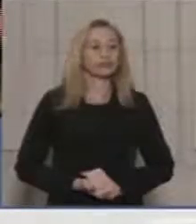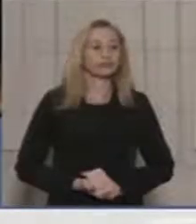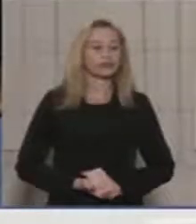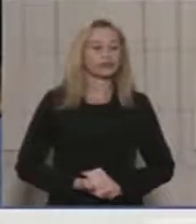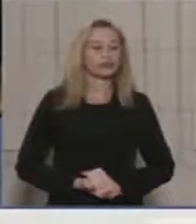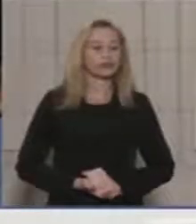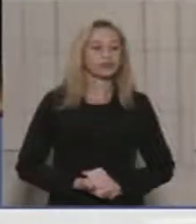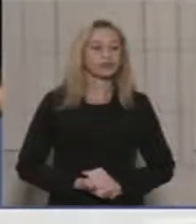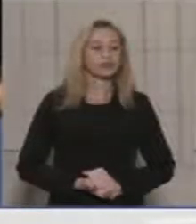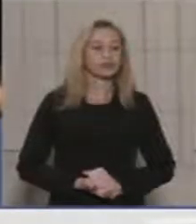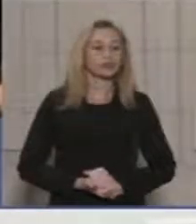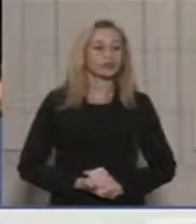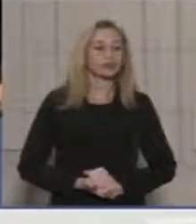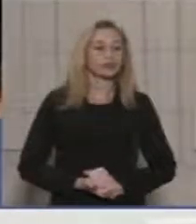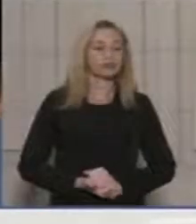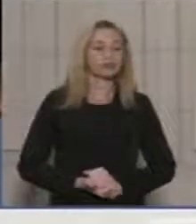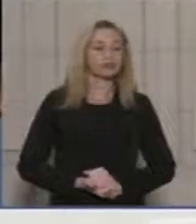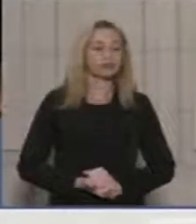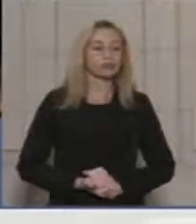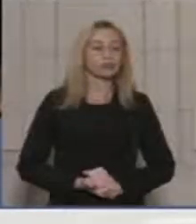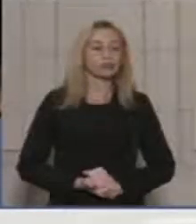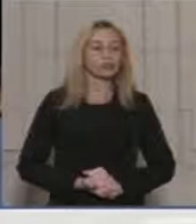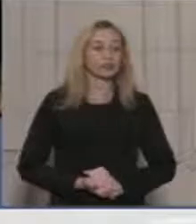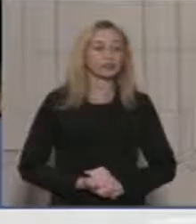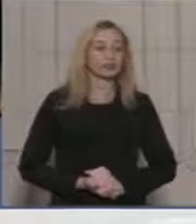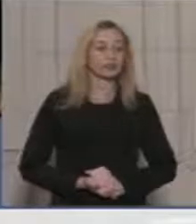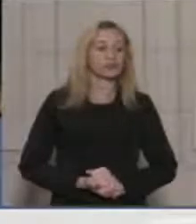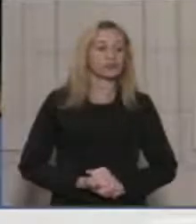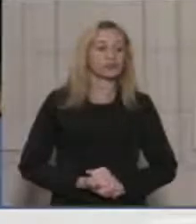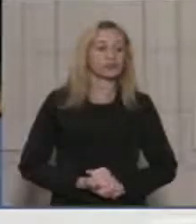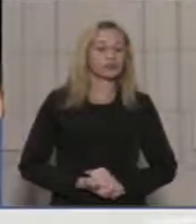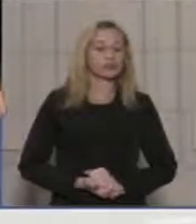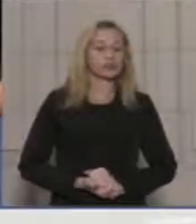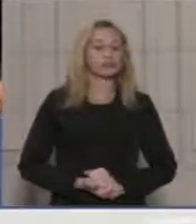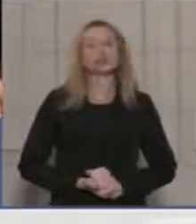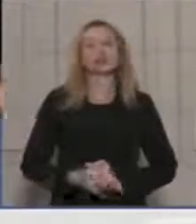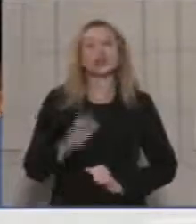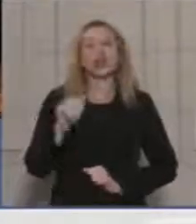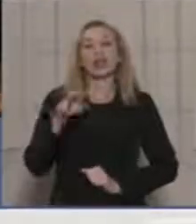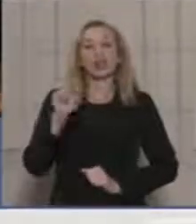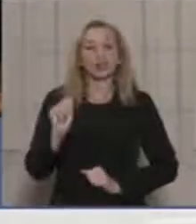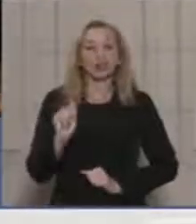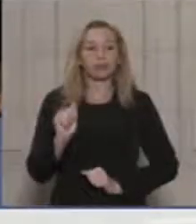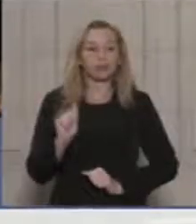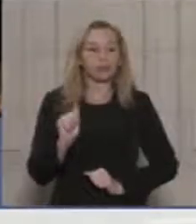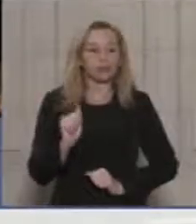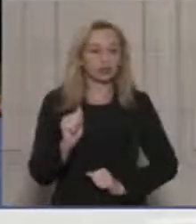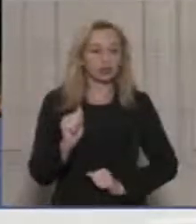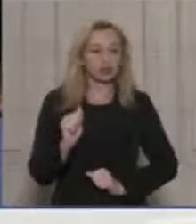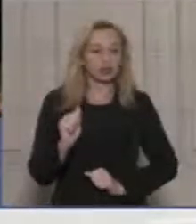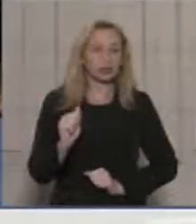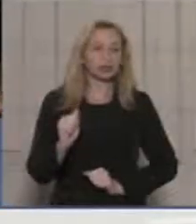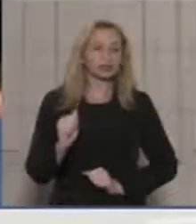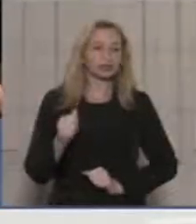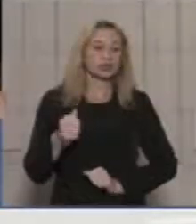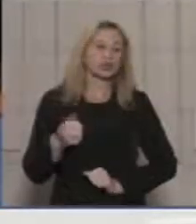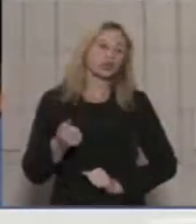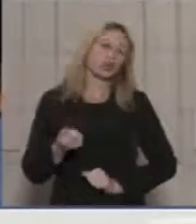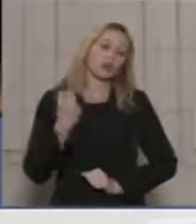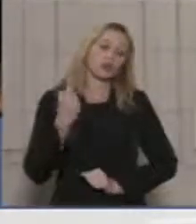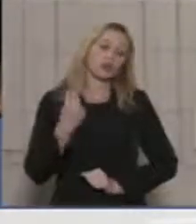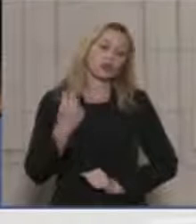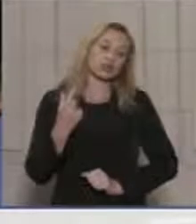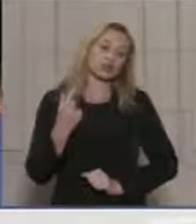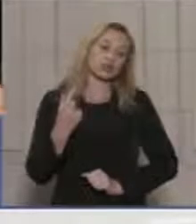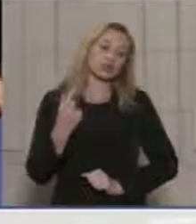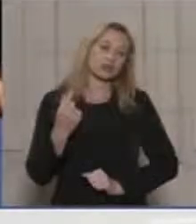adotava o lema do ex-deputado Sivuca: bandido bom é bandido morto, enterrado